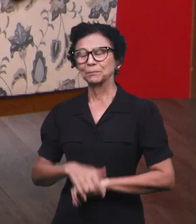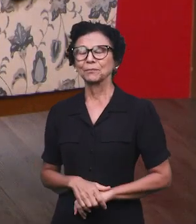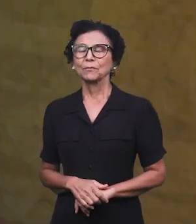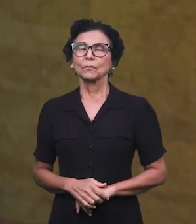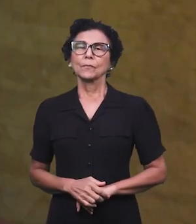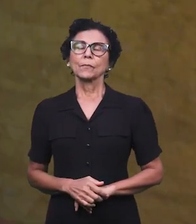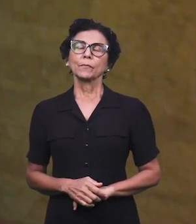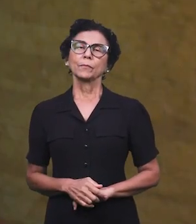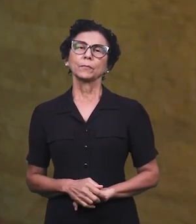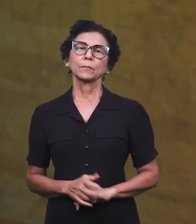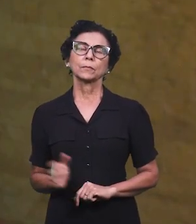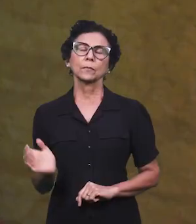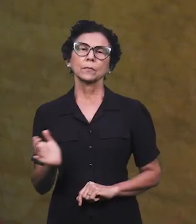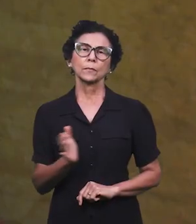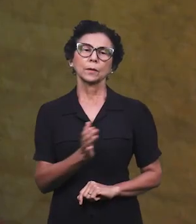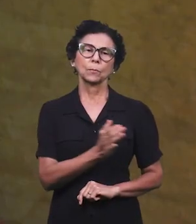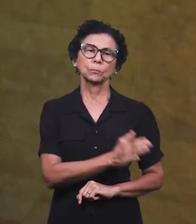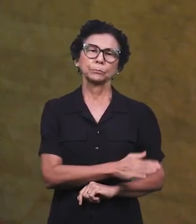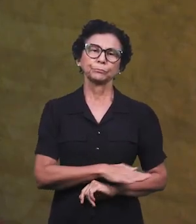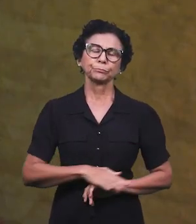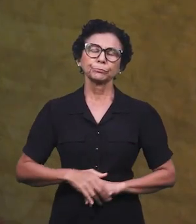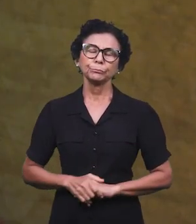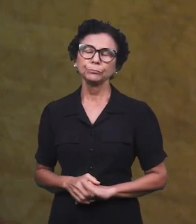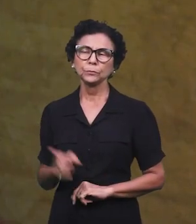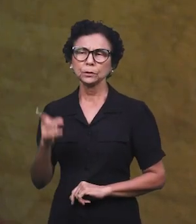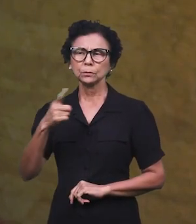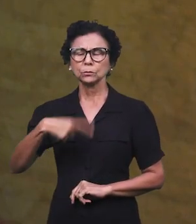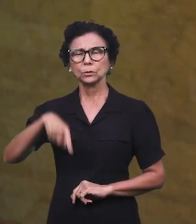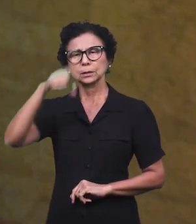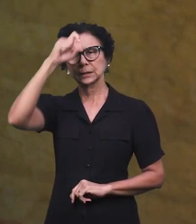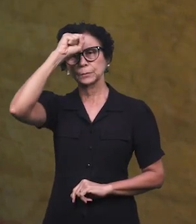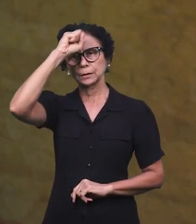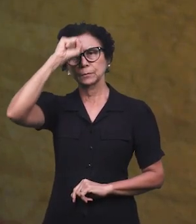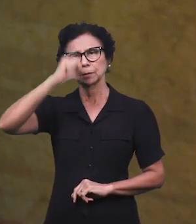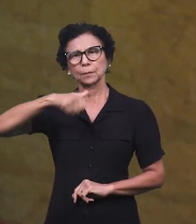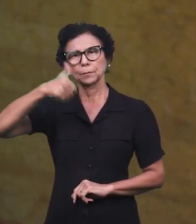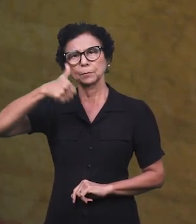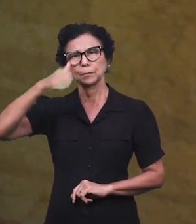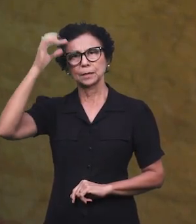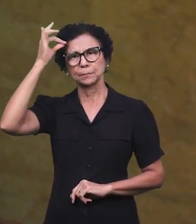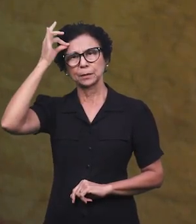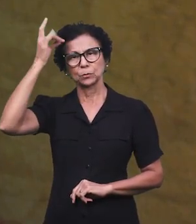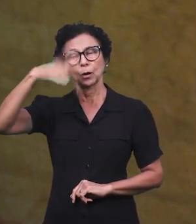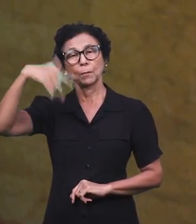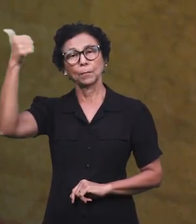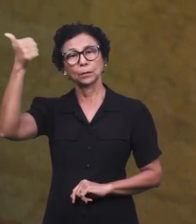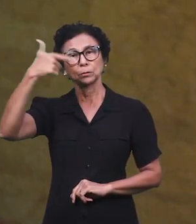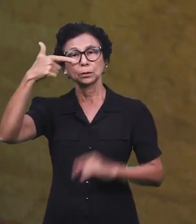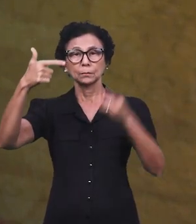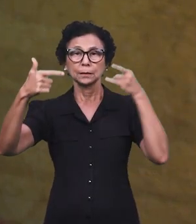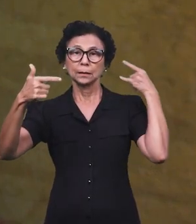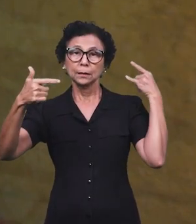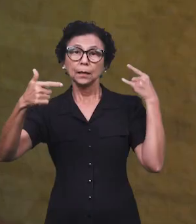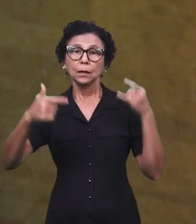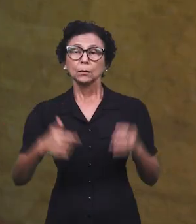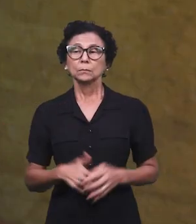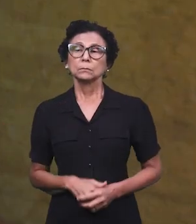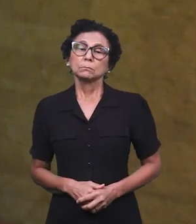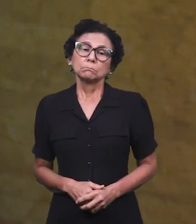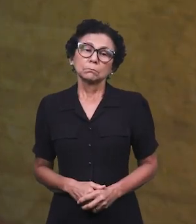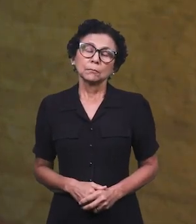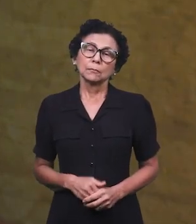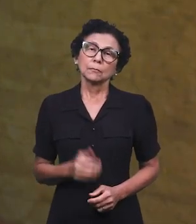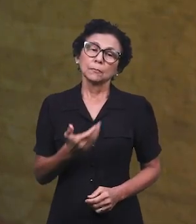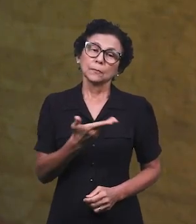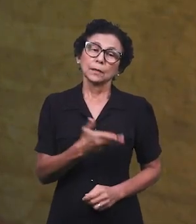vivemos isso, que o espiritual governa o material, né? Então, às vezes, você pode ter uma sogra que não tem